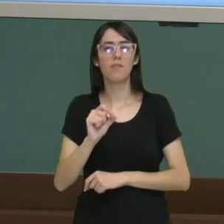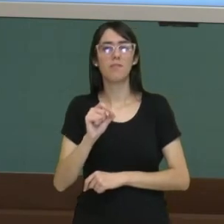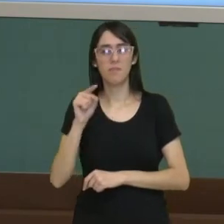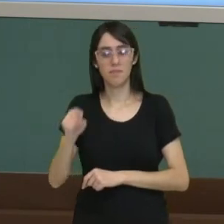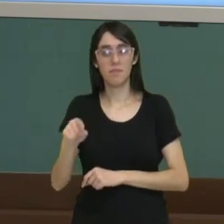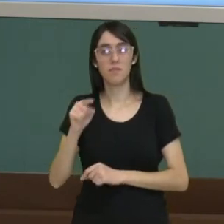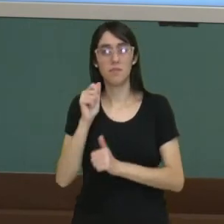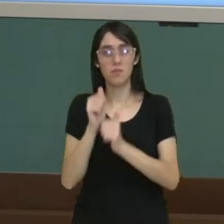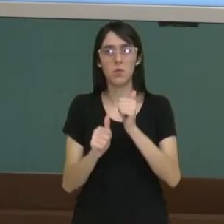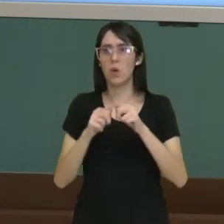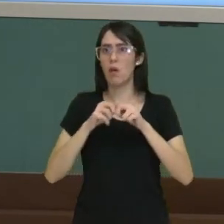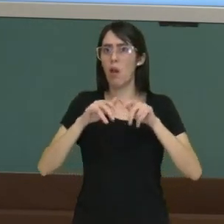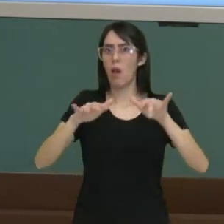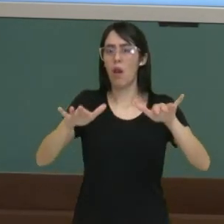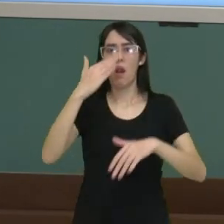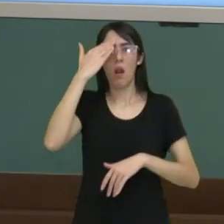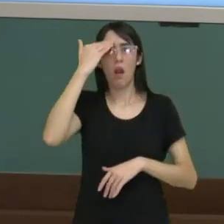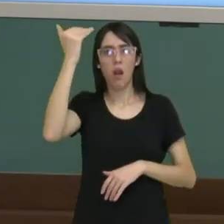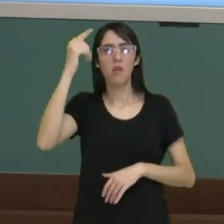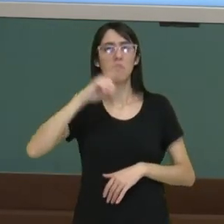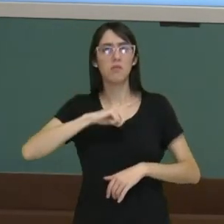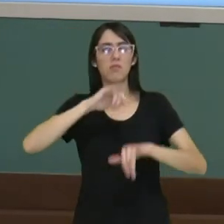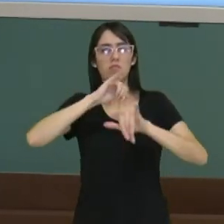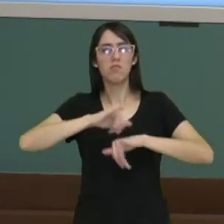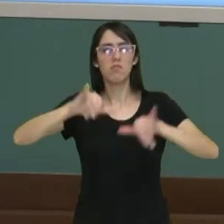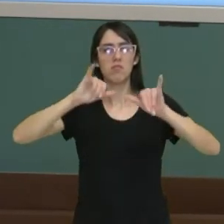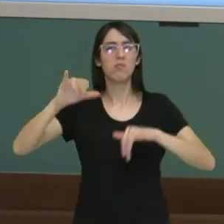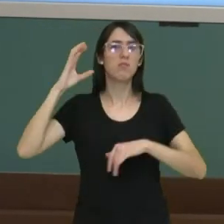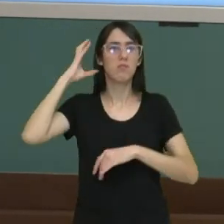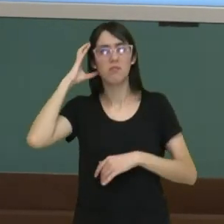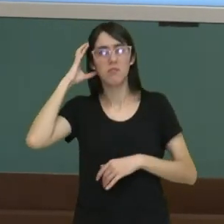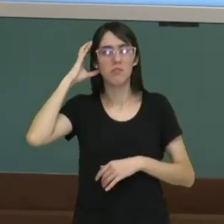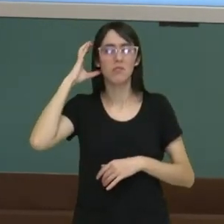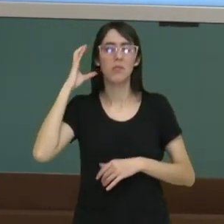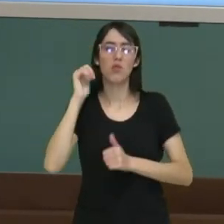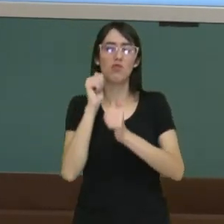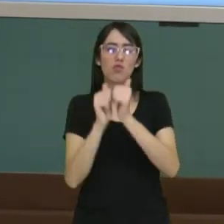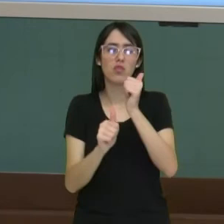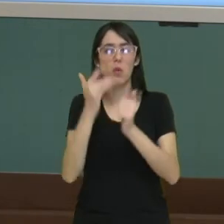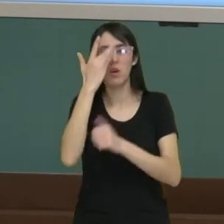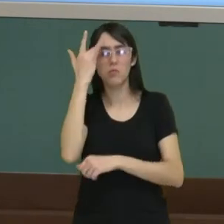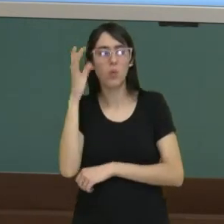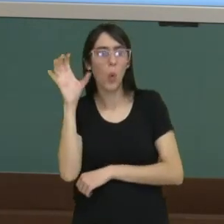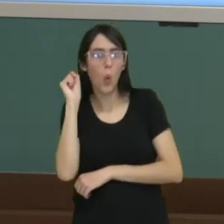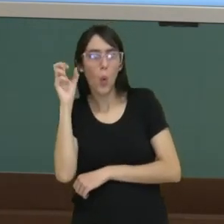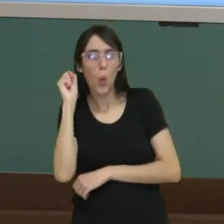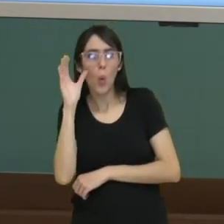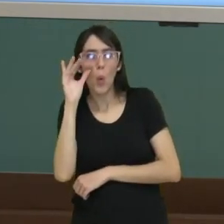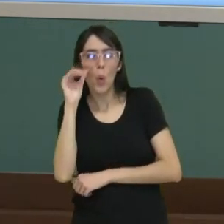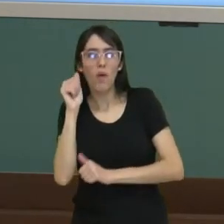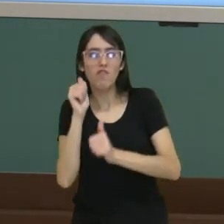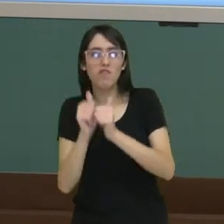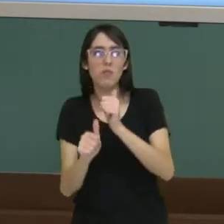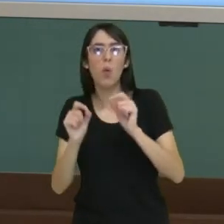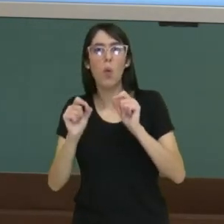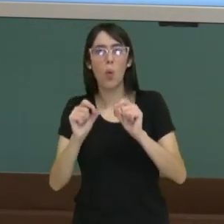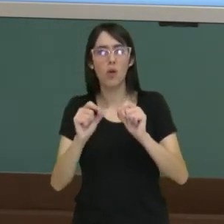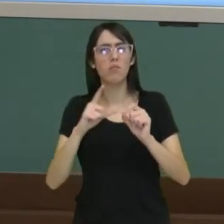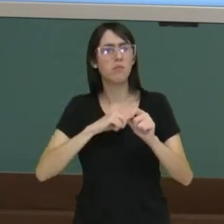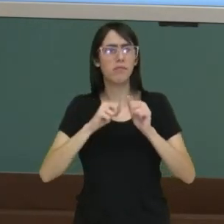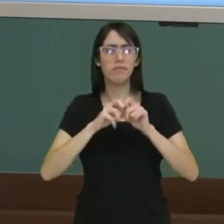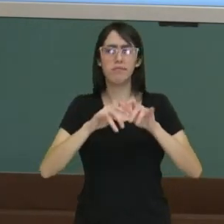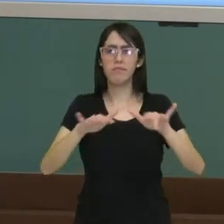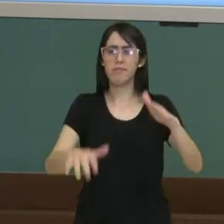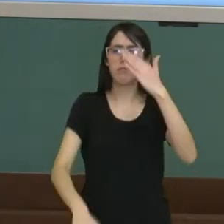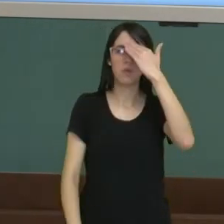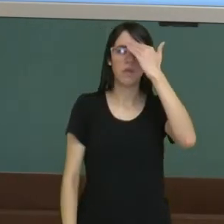cada vez mais conhecidos. As transmissões das partidas também vão ser cada vez mais comuns, tá? Então o futebol vai se tornando aí cada vez